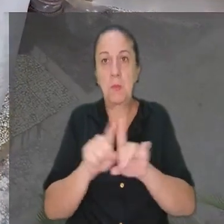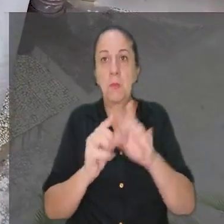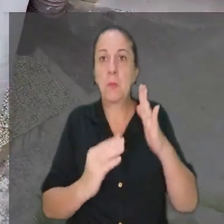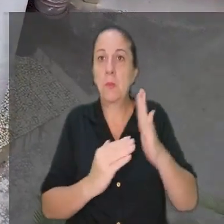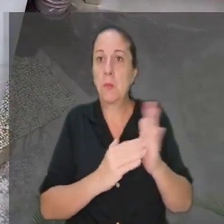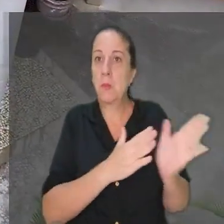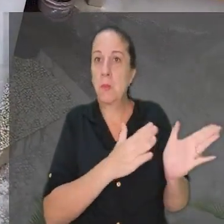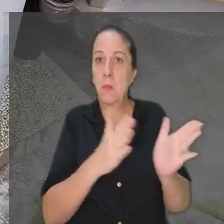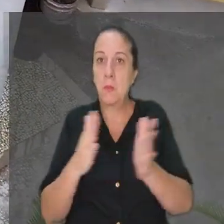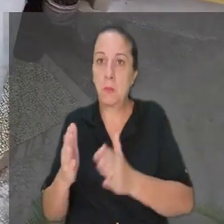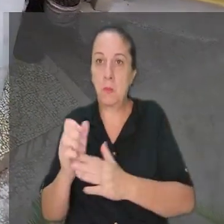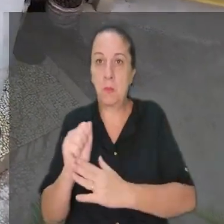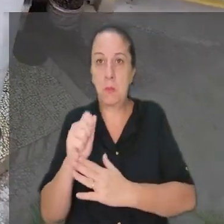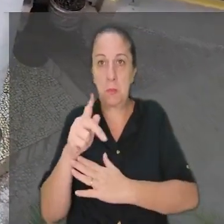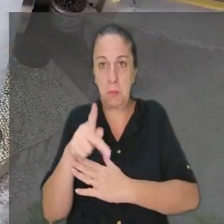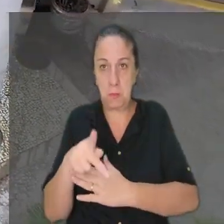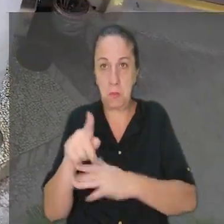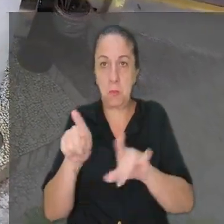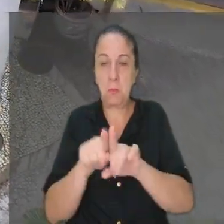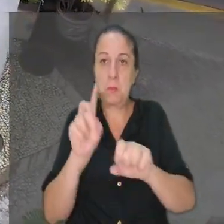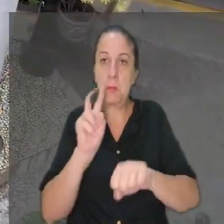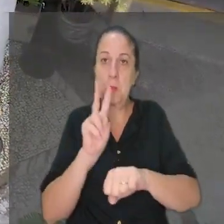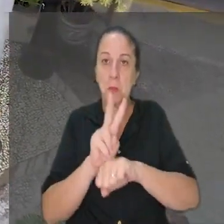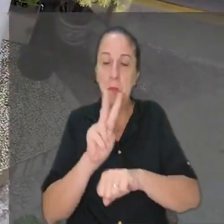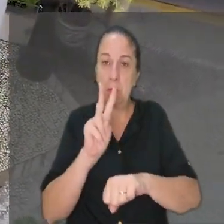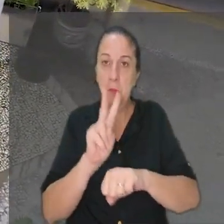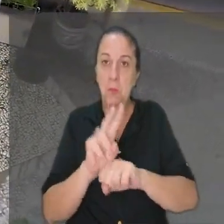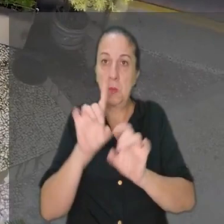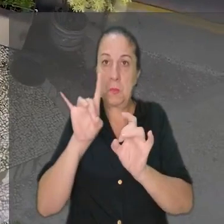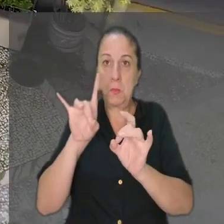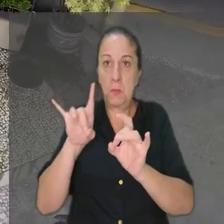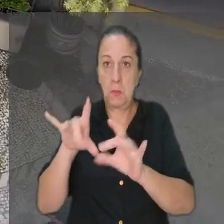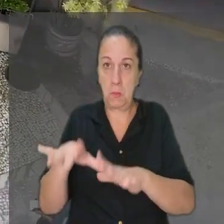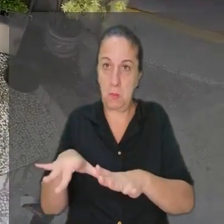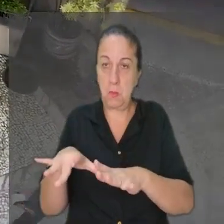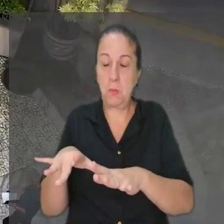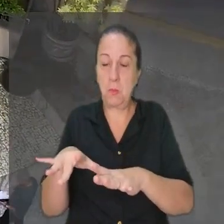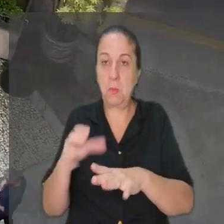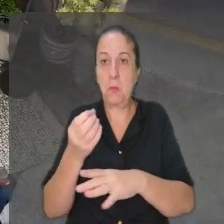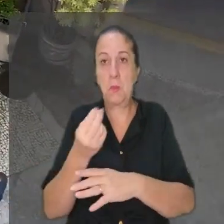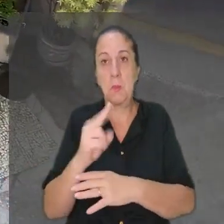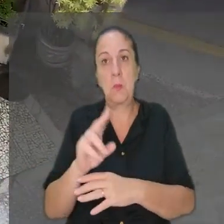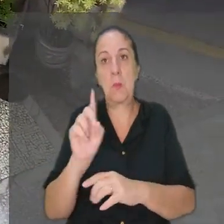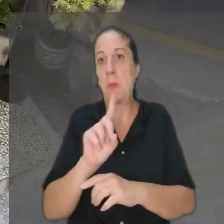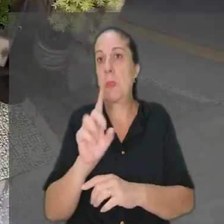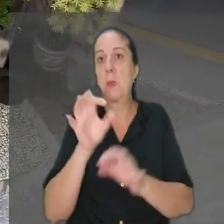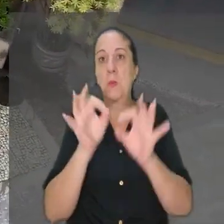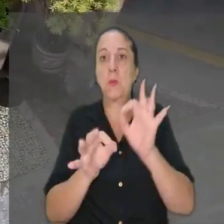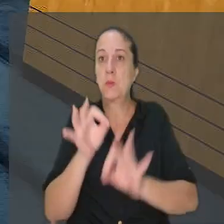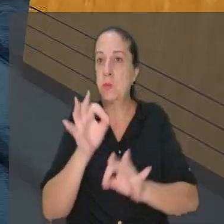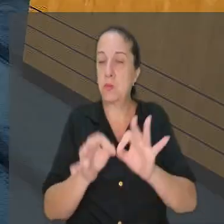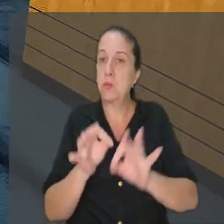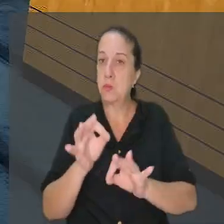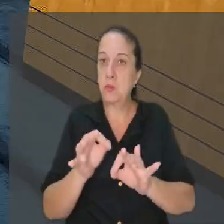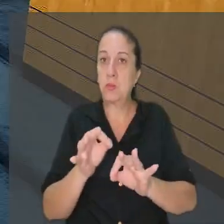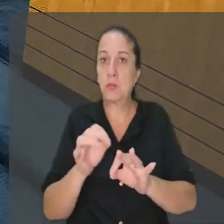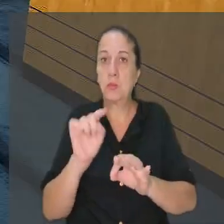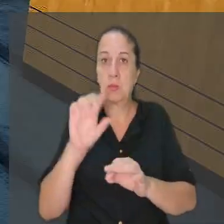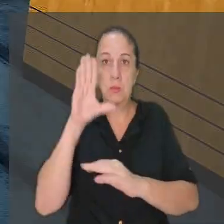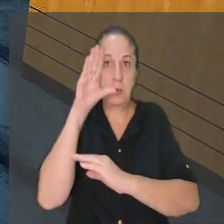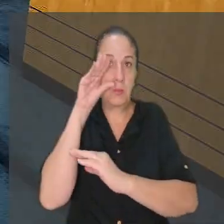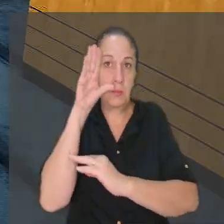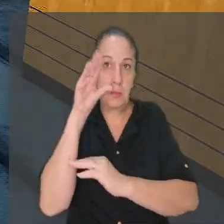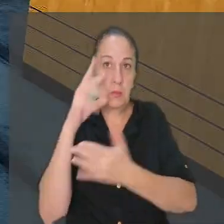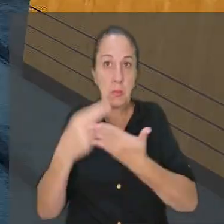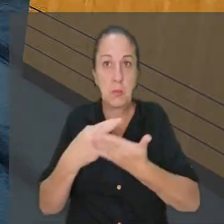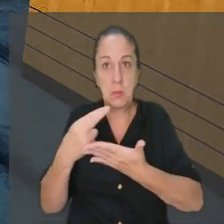tempo de serviço para aposentadoria e proteção contra a despedida arbitrária ou sem justa causa. Ao analisar o